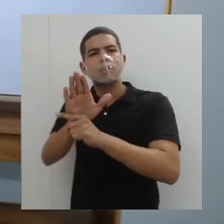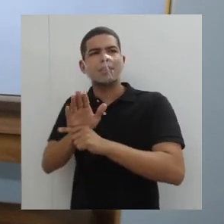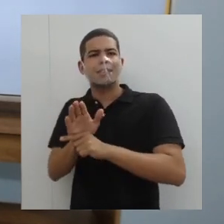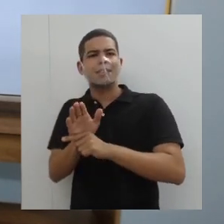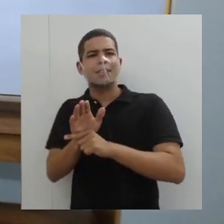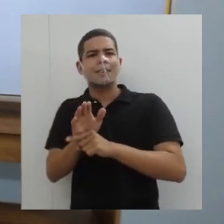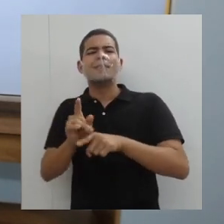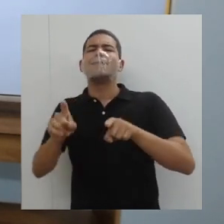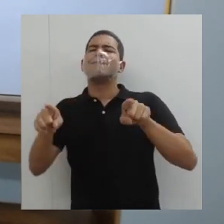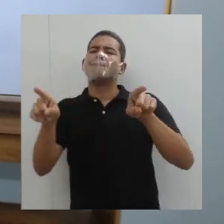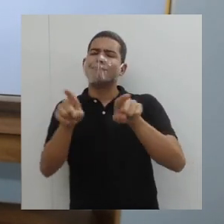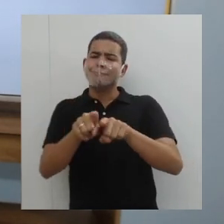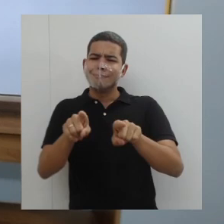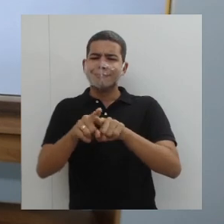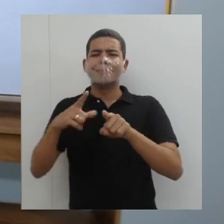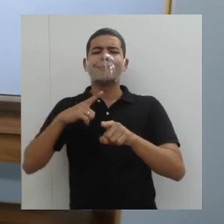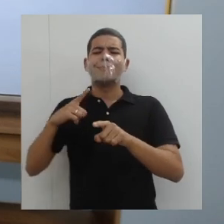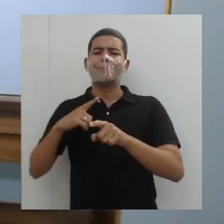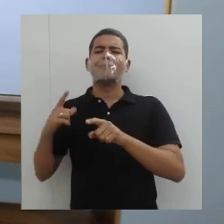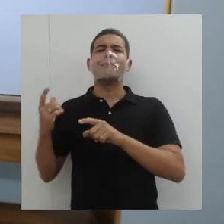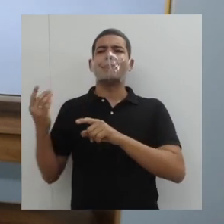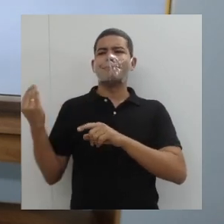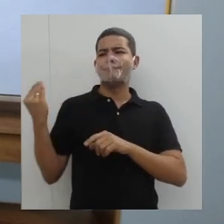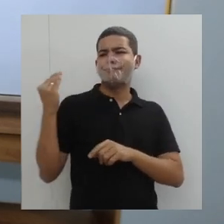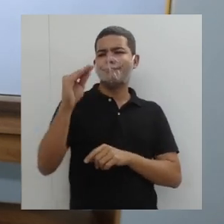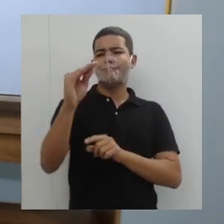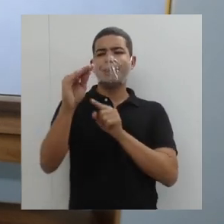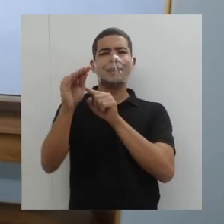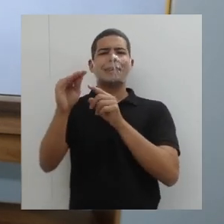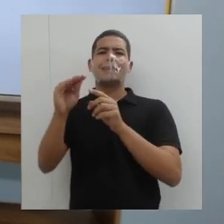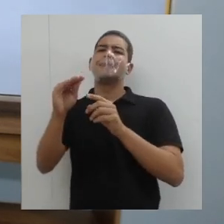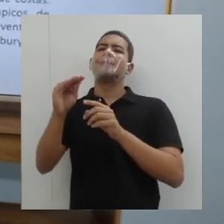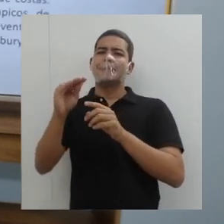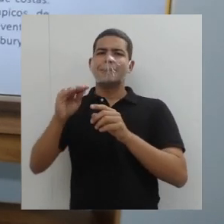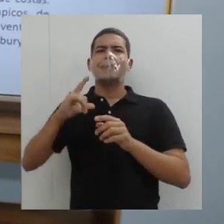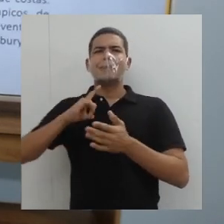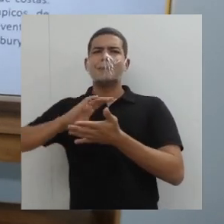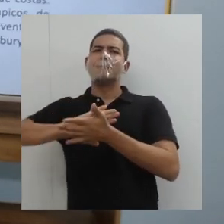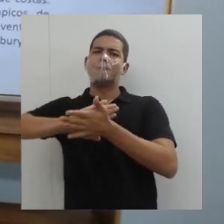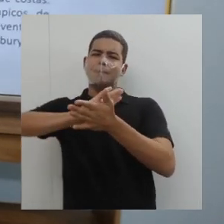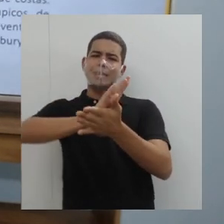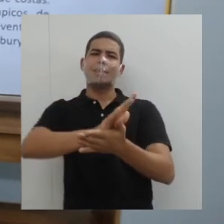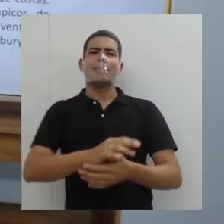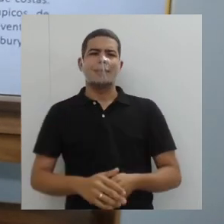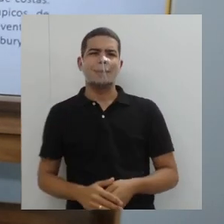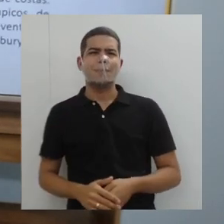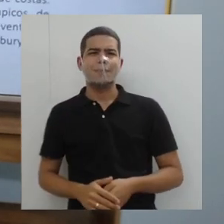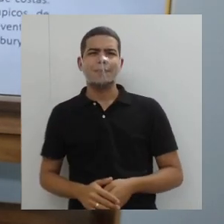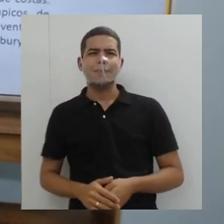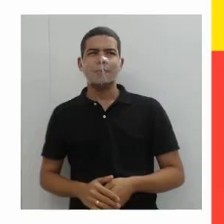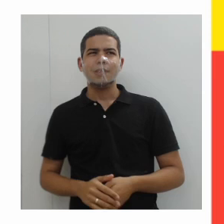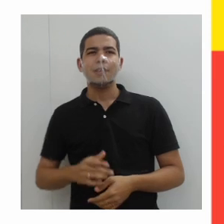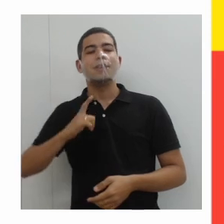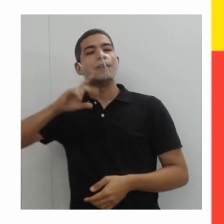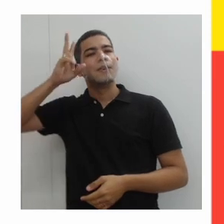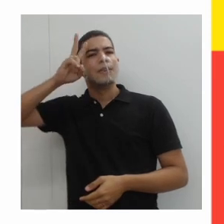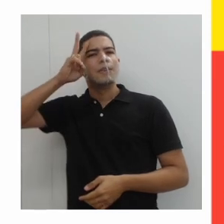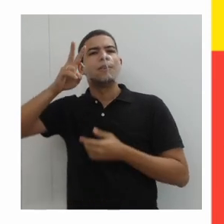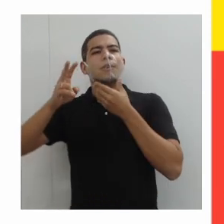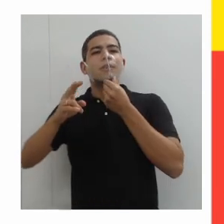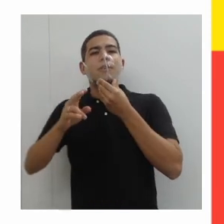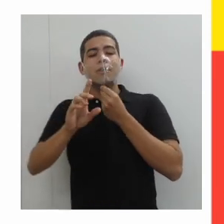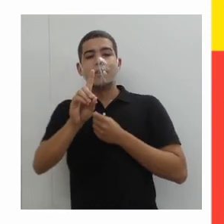tem reforçado a questão do preconceito. Então a gente precisa quebrar esse paradigma, tá certo? E aí eu vou voltar à história do